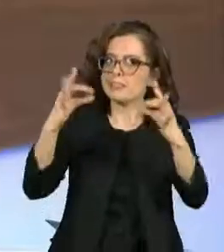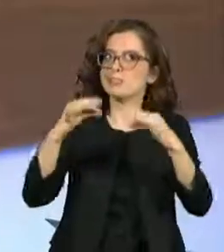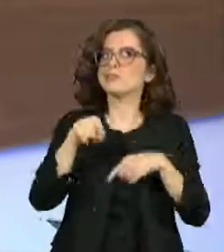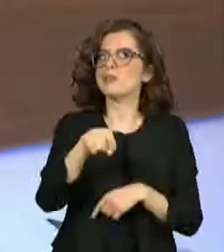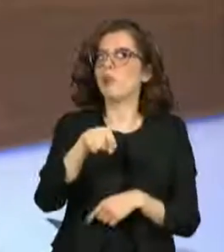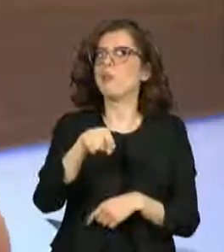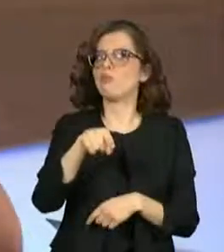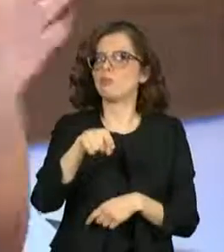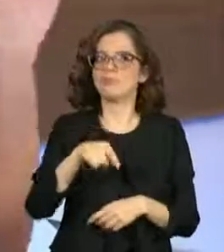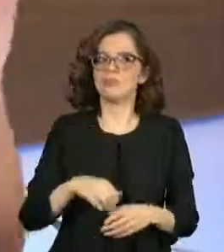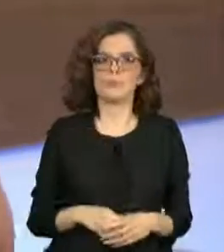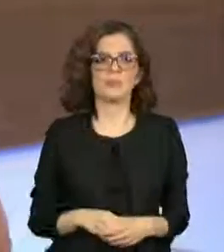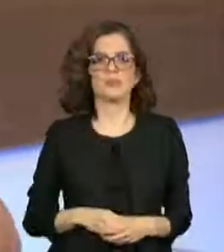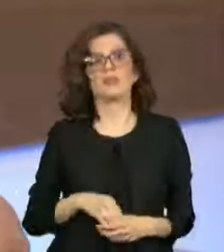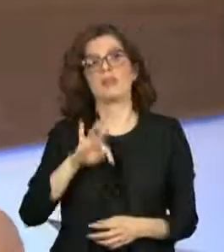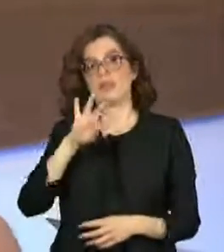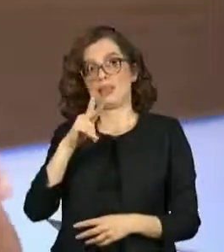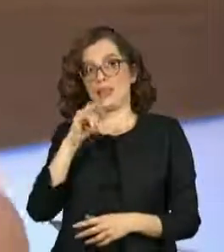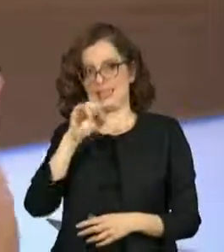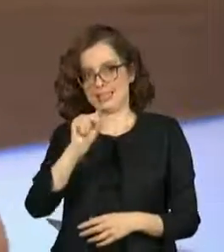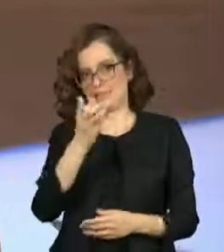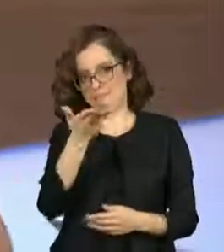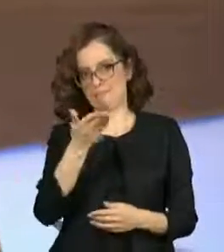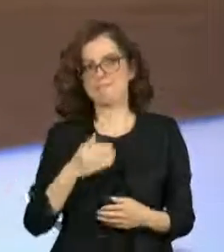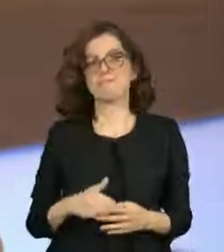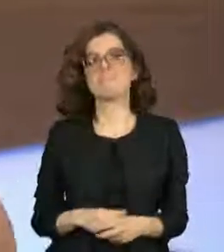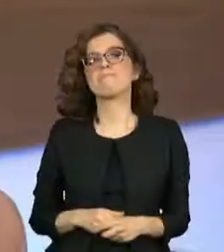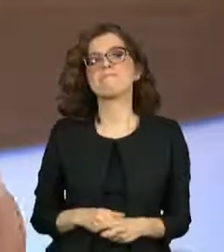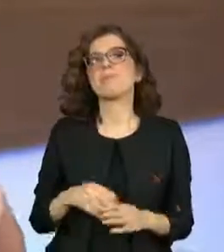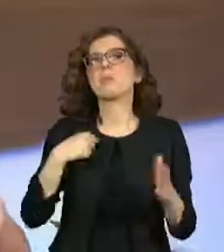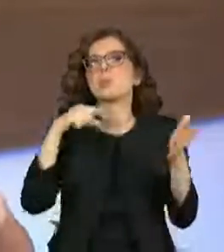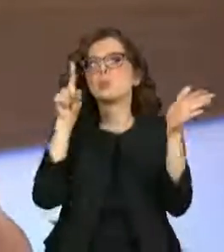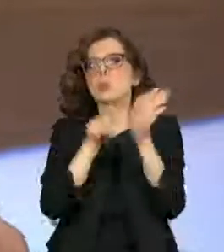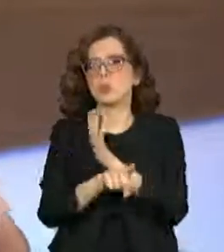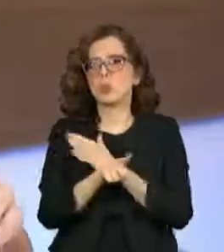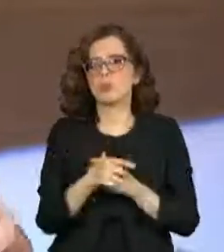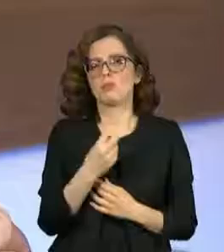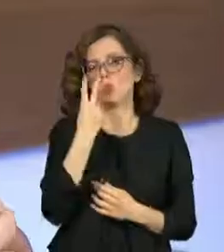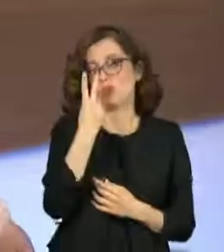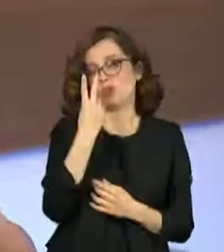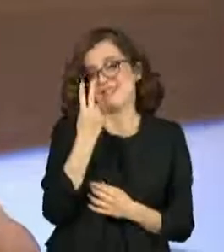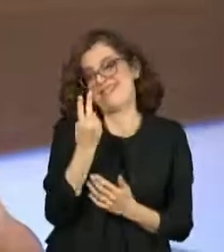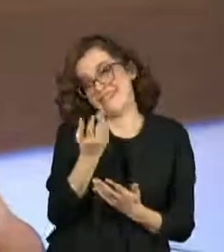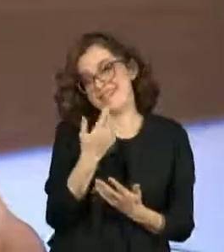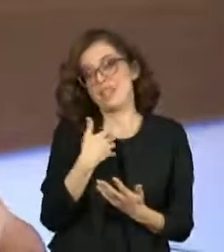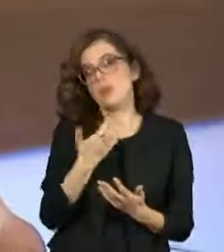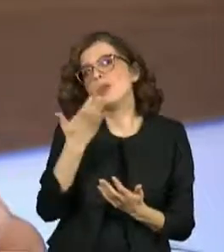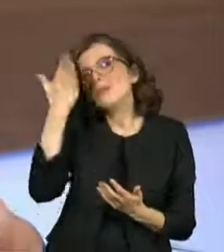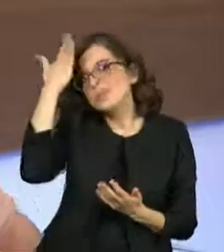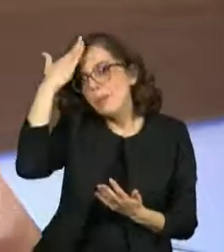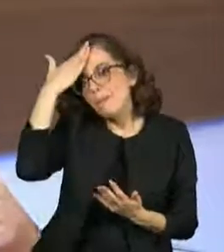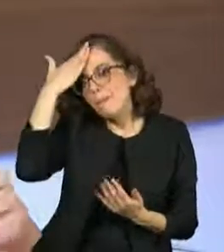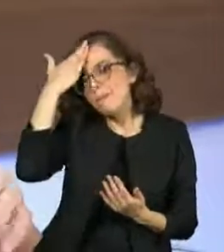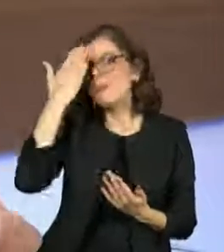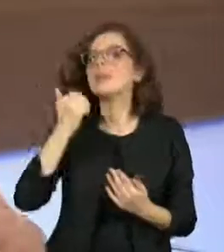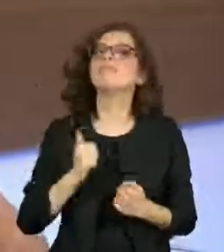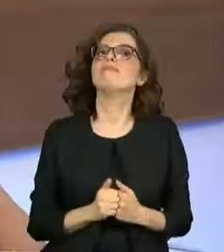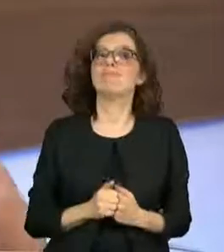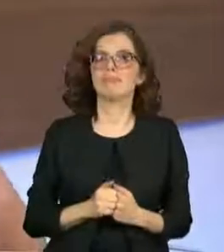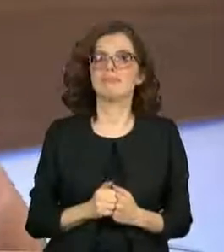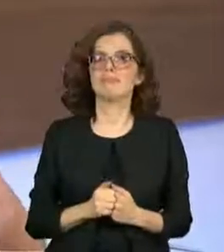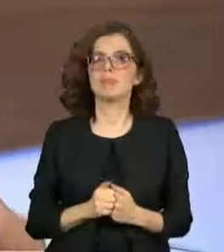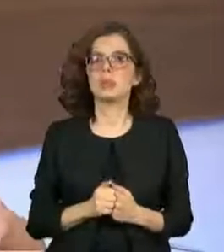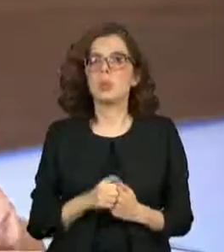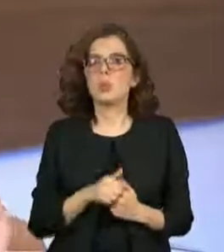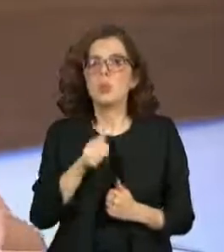Bom, queria também fazer uma pergunta dupla para aproveitar o finalzinho, queria saber como é a senhora, como uma economista mulher que chegou a